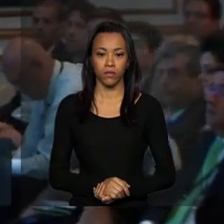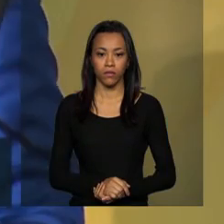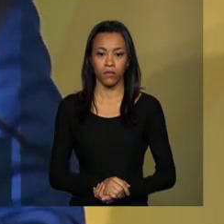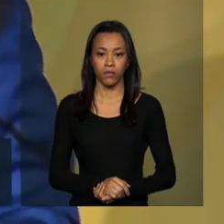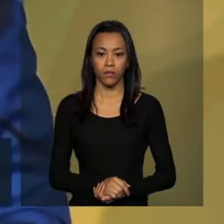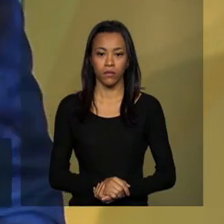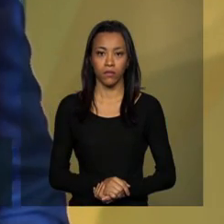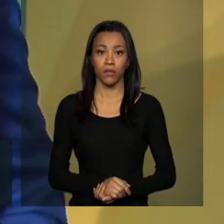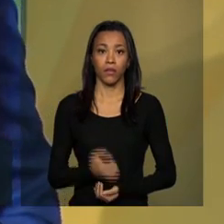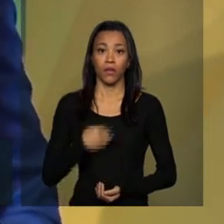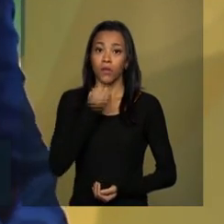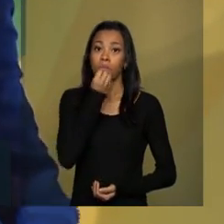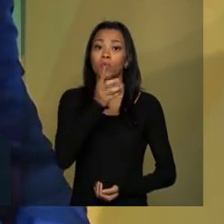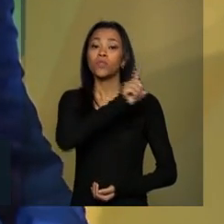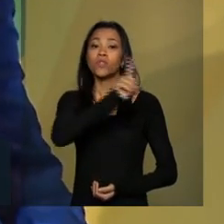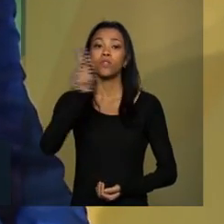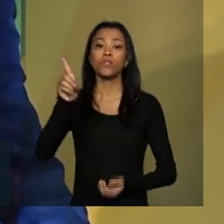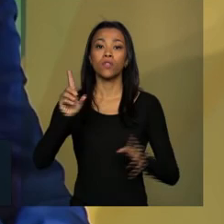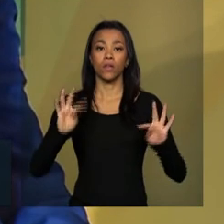Bom dia a todos.